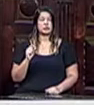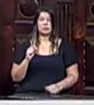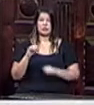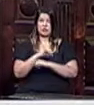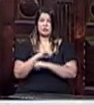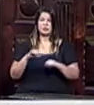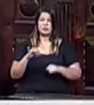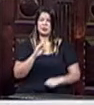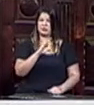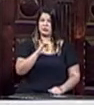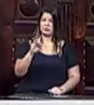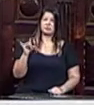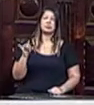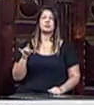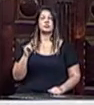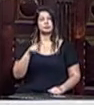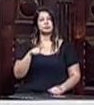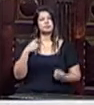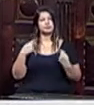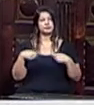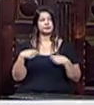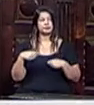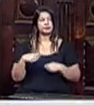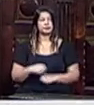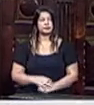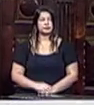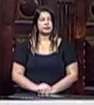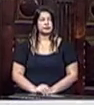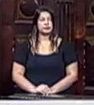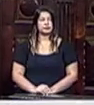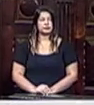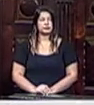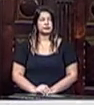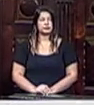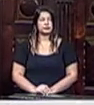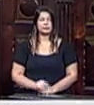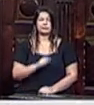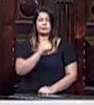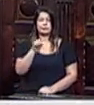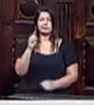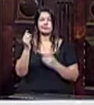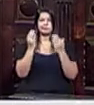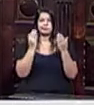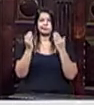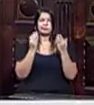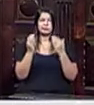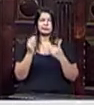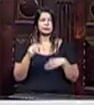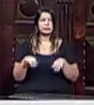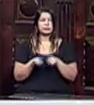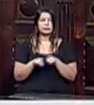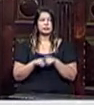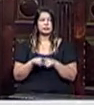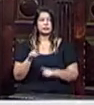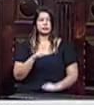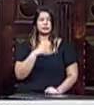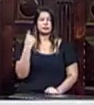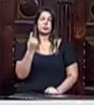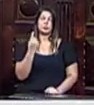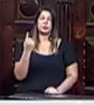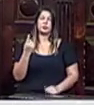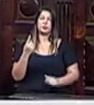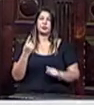excepcionais necessárias à racionalização de todos os serviços